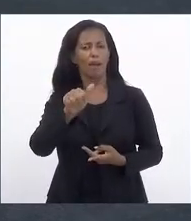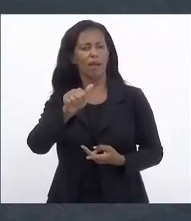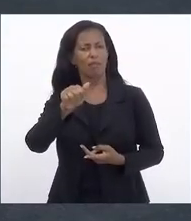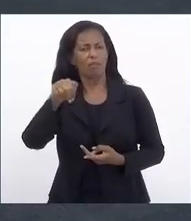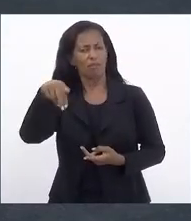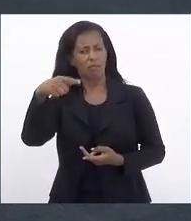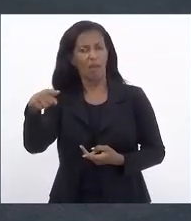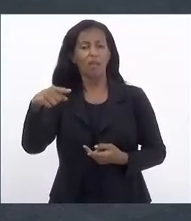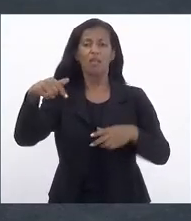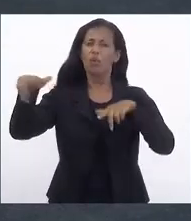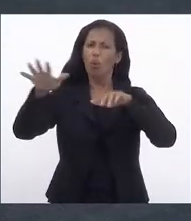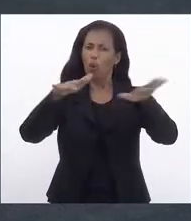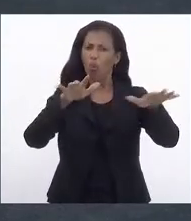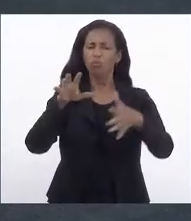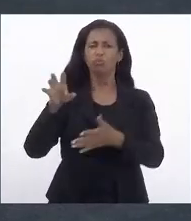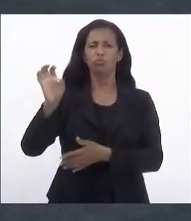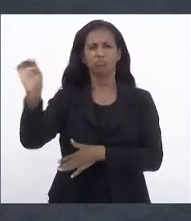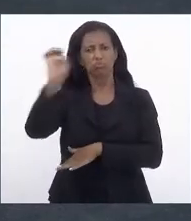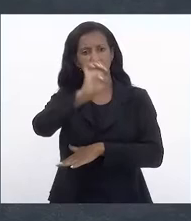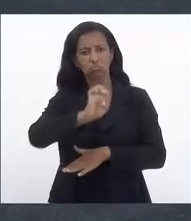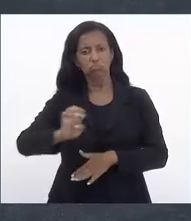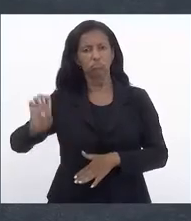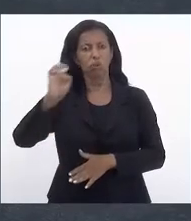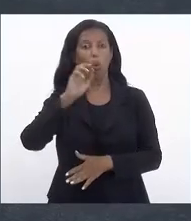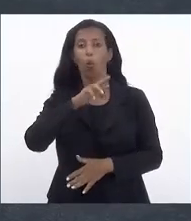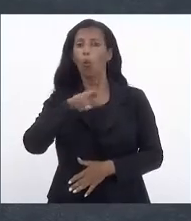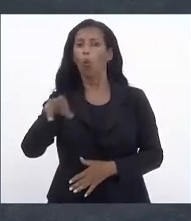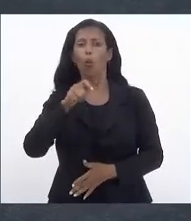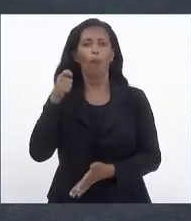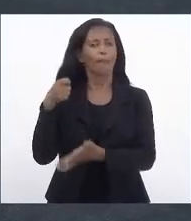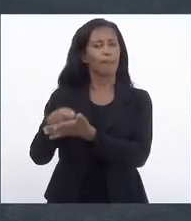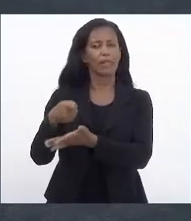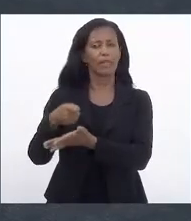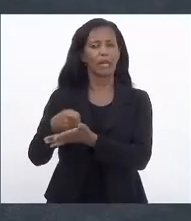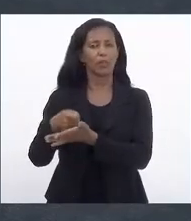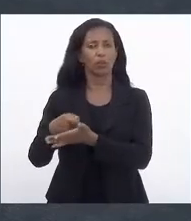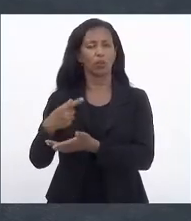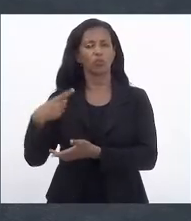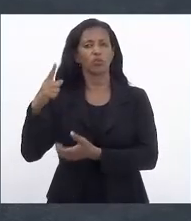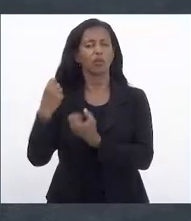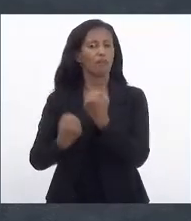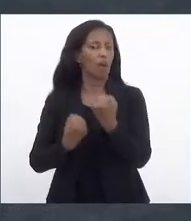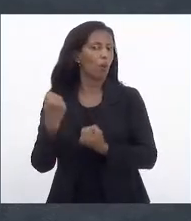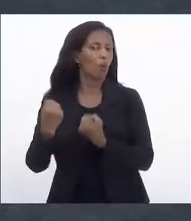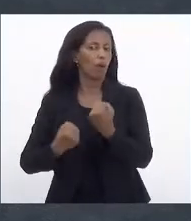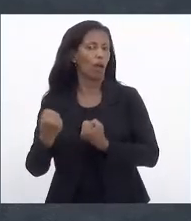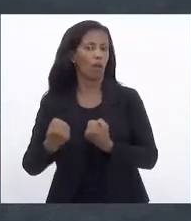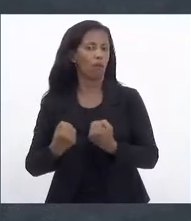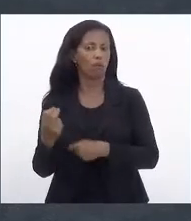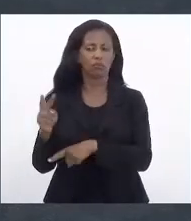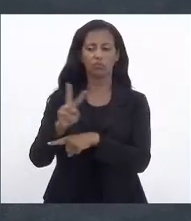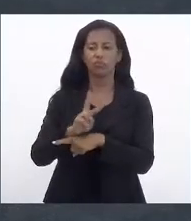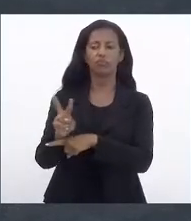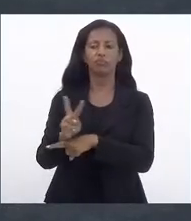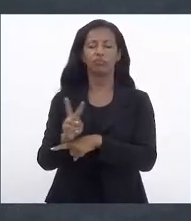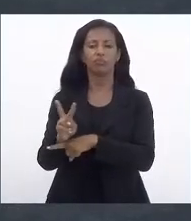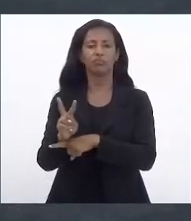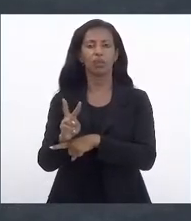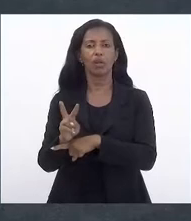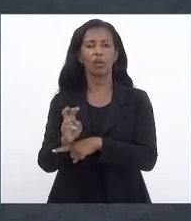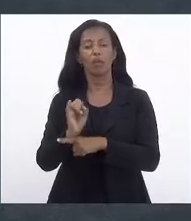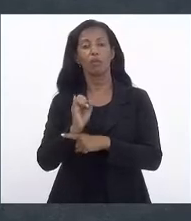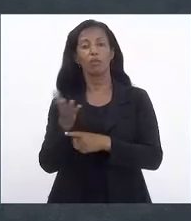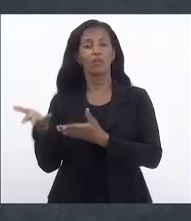outros estados hoje você não tem mais a obrigatoriedade de levar os seus veículos para fazer as vistorias você